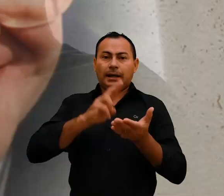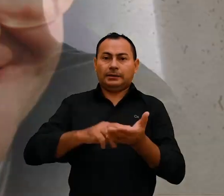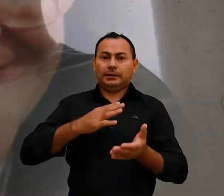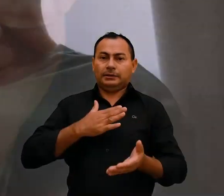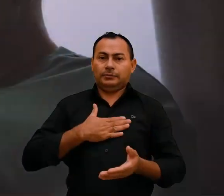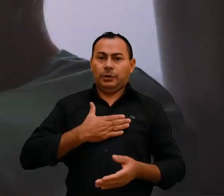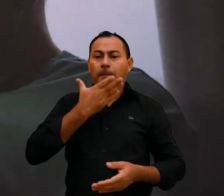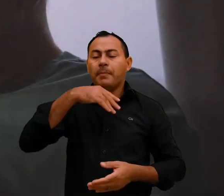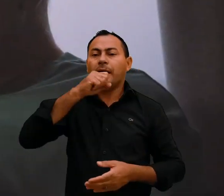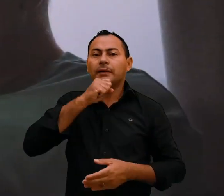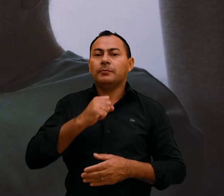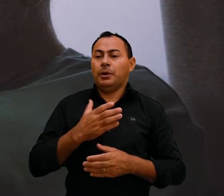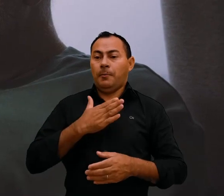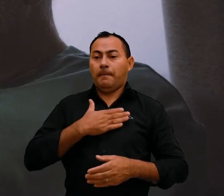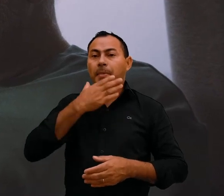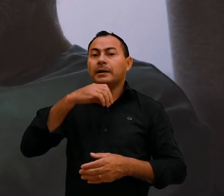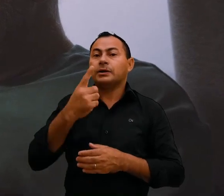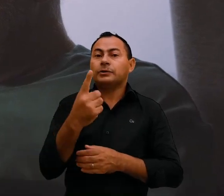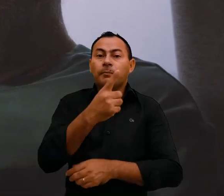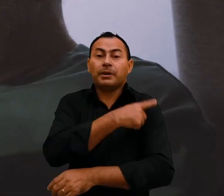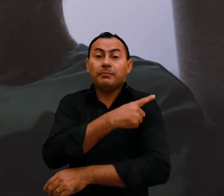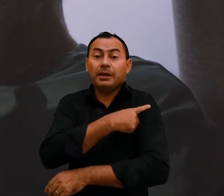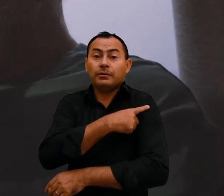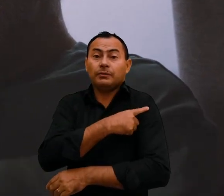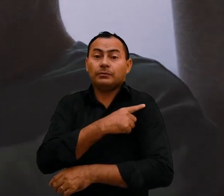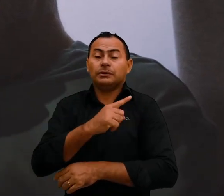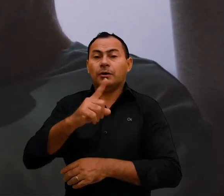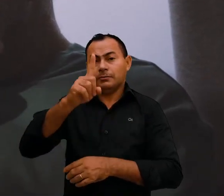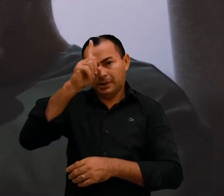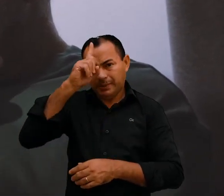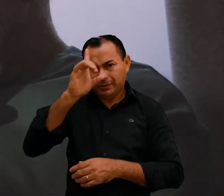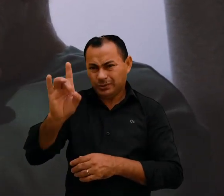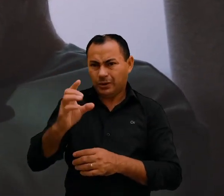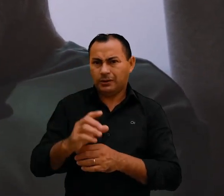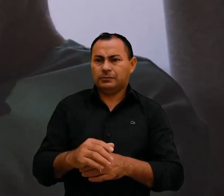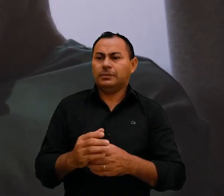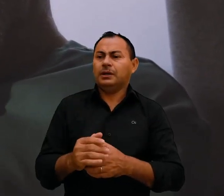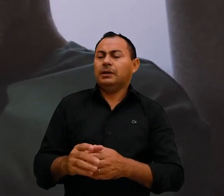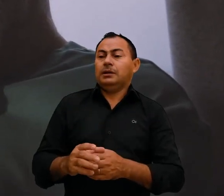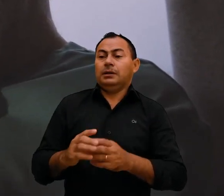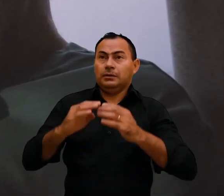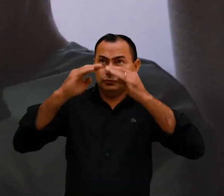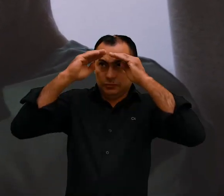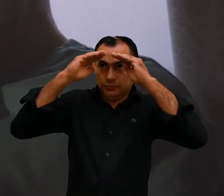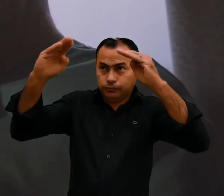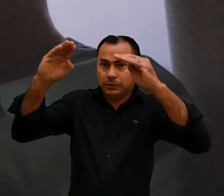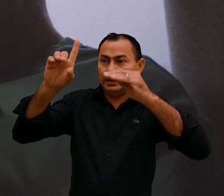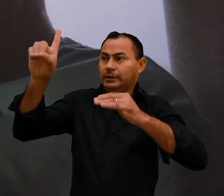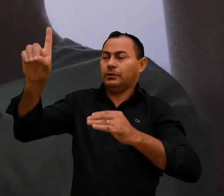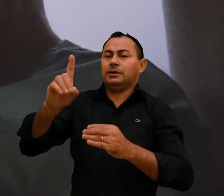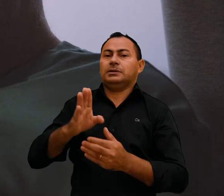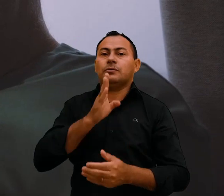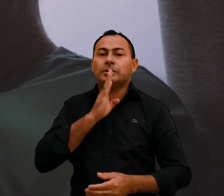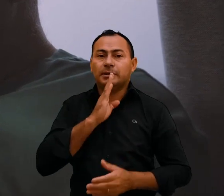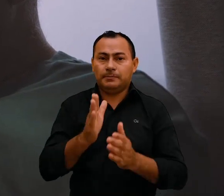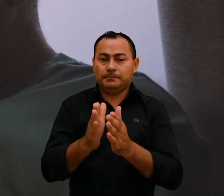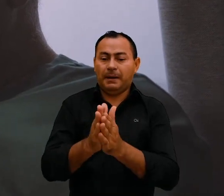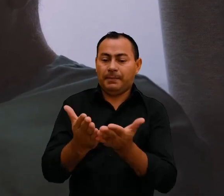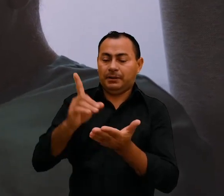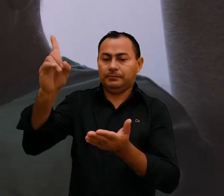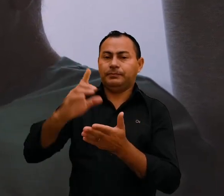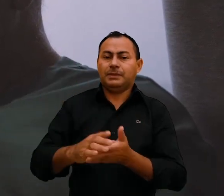pai meu pai um homem que só tinha o primeiro grau mas era muito temente a Deus e conhecia a palavra